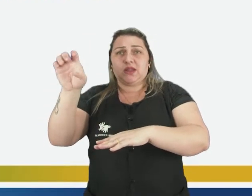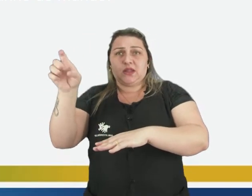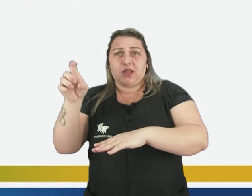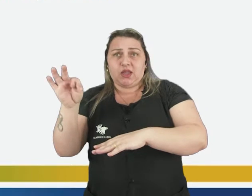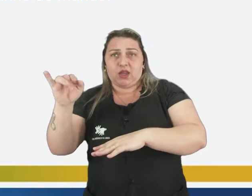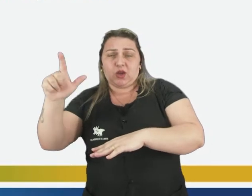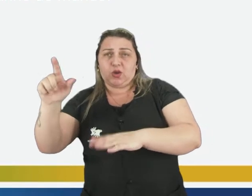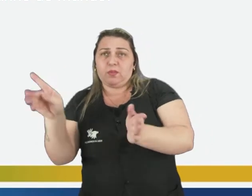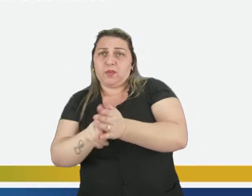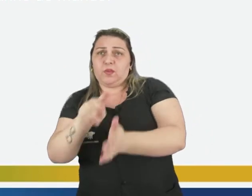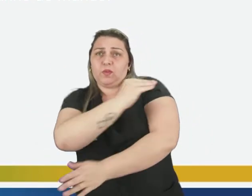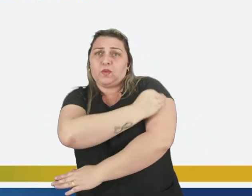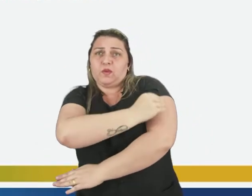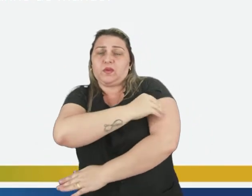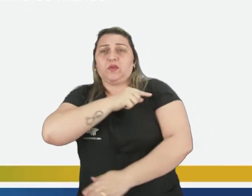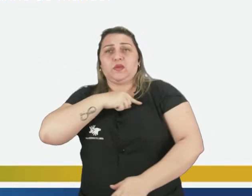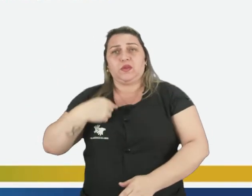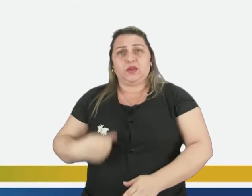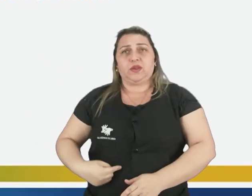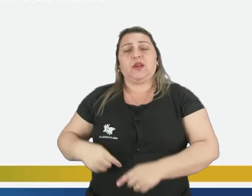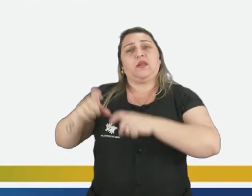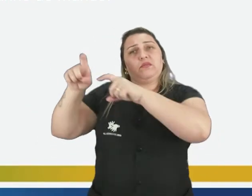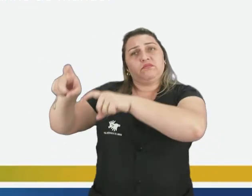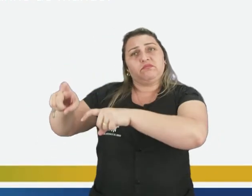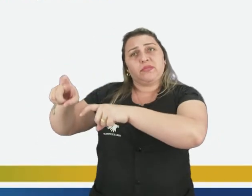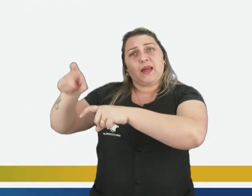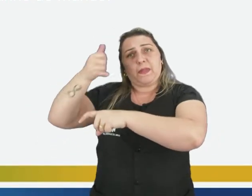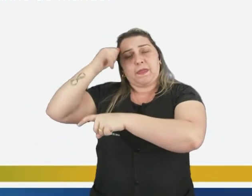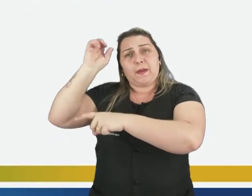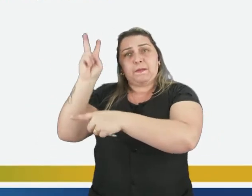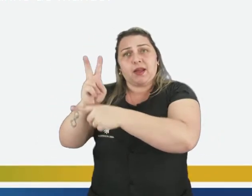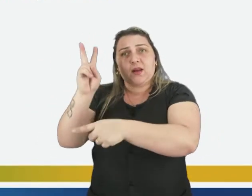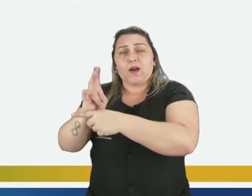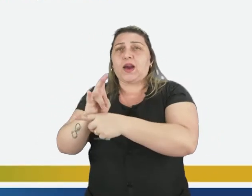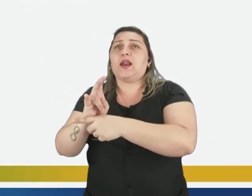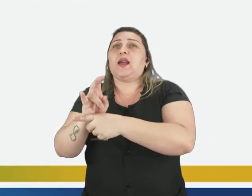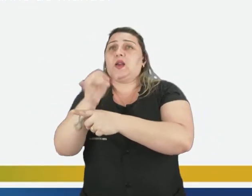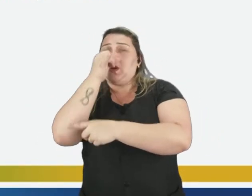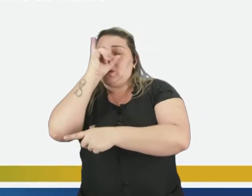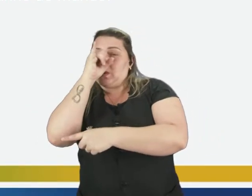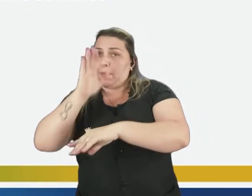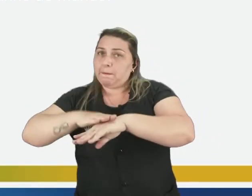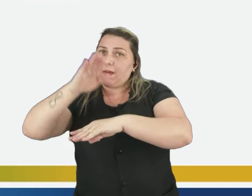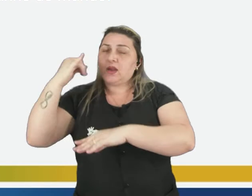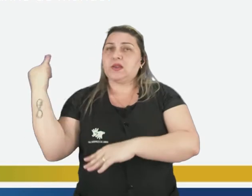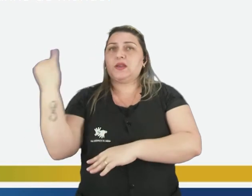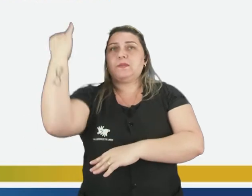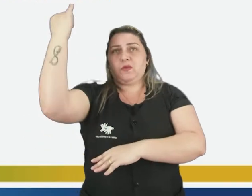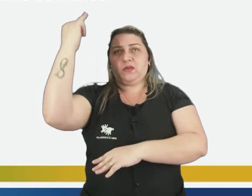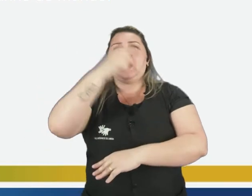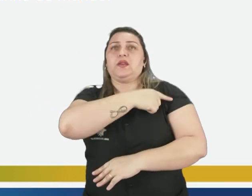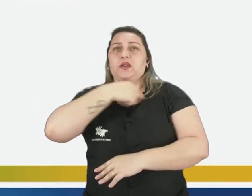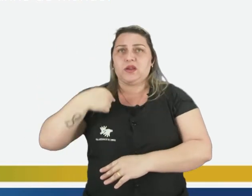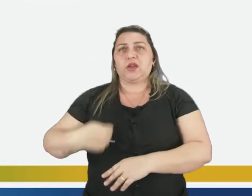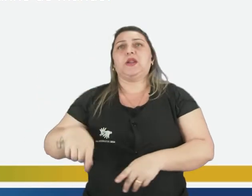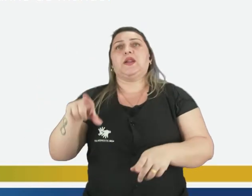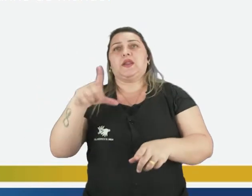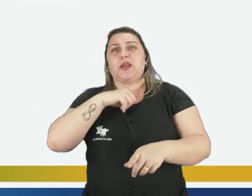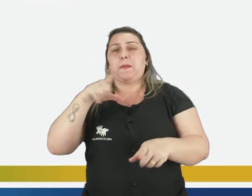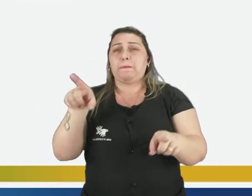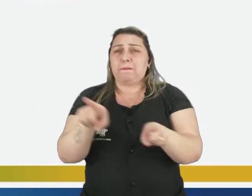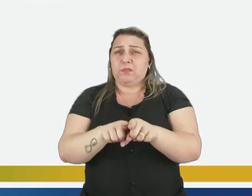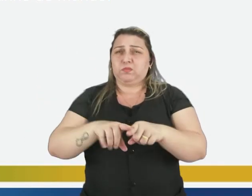mundial vem do algodão chinês. Na pecuária, a criação de suínos é mais importante. A China tem o